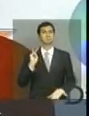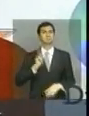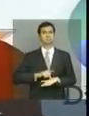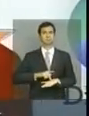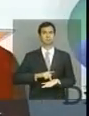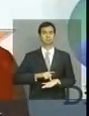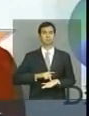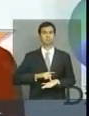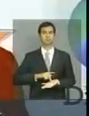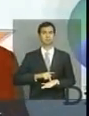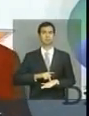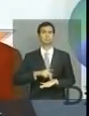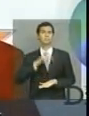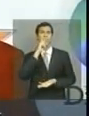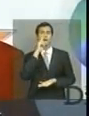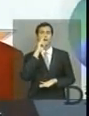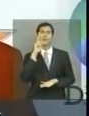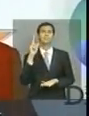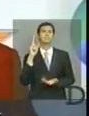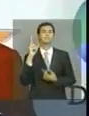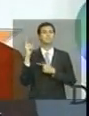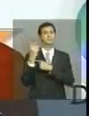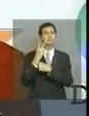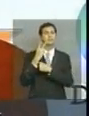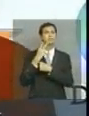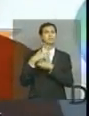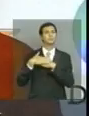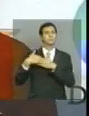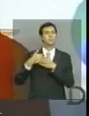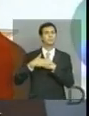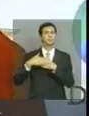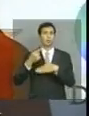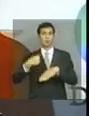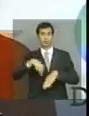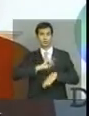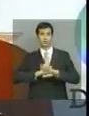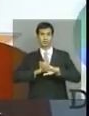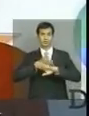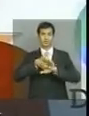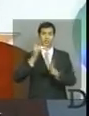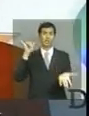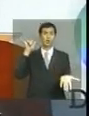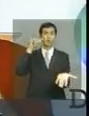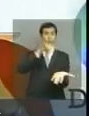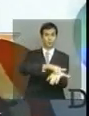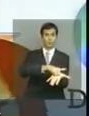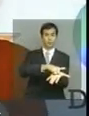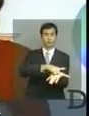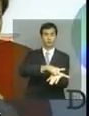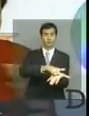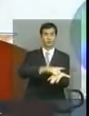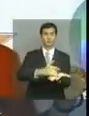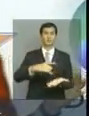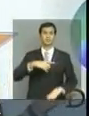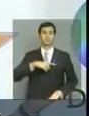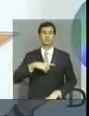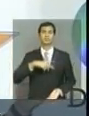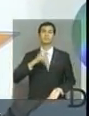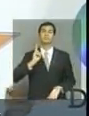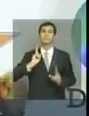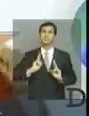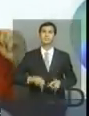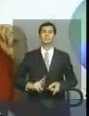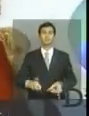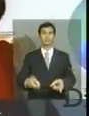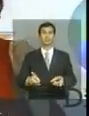verdadeiro abraço de mãe. É quando você desce no aeroporto, você vê lá. Sem sombra de dúvida